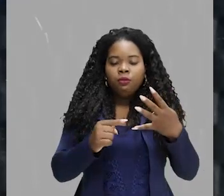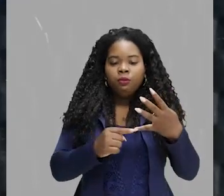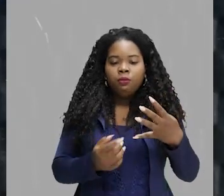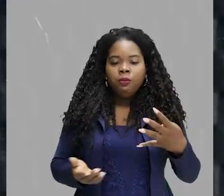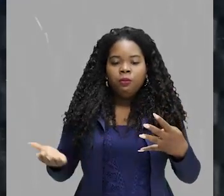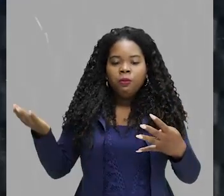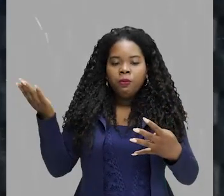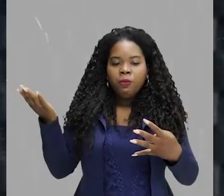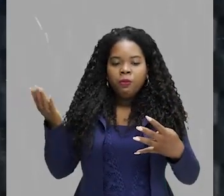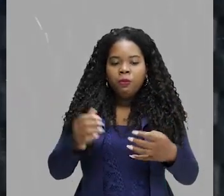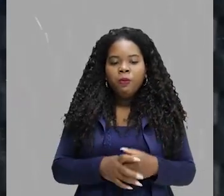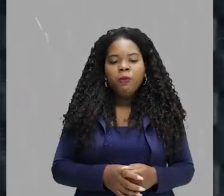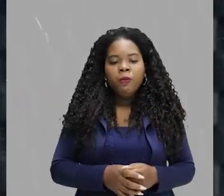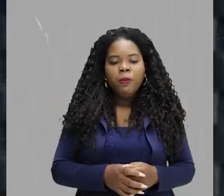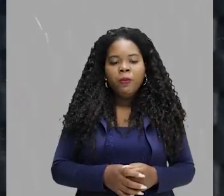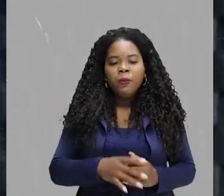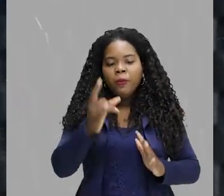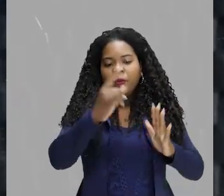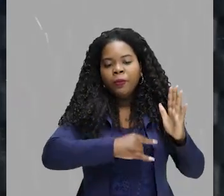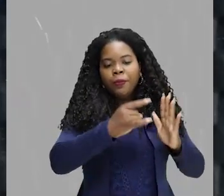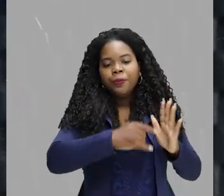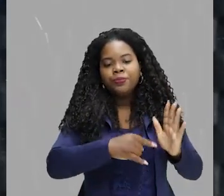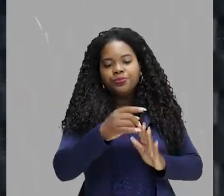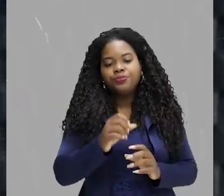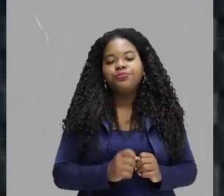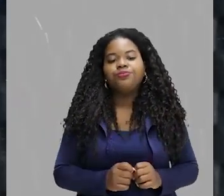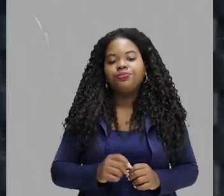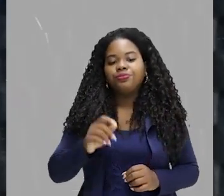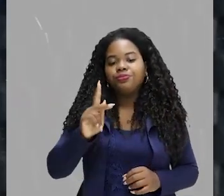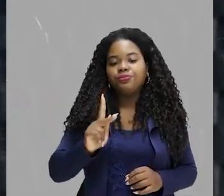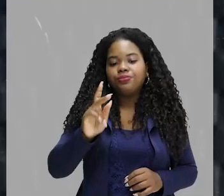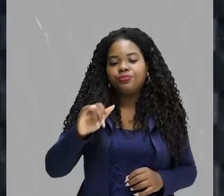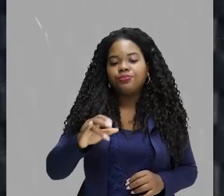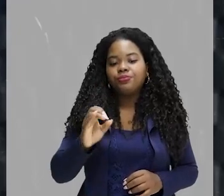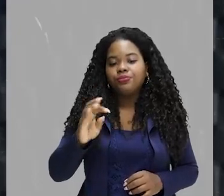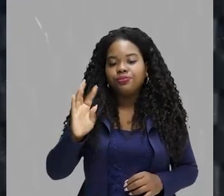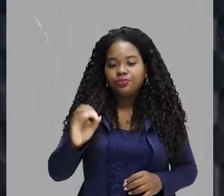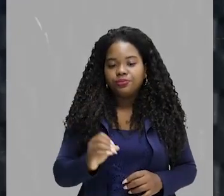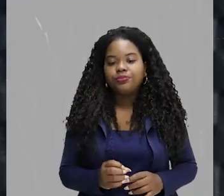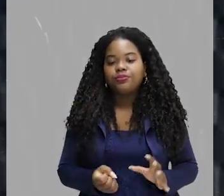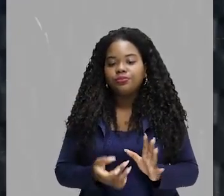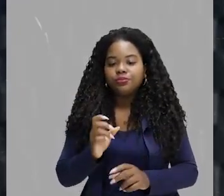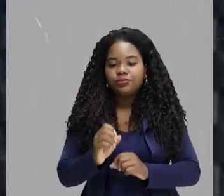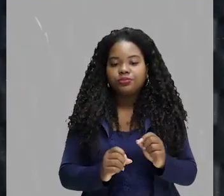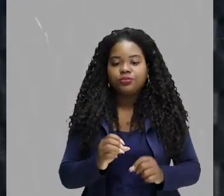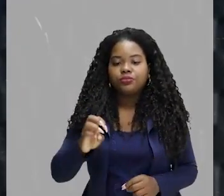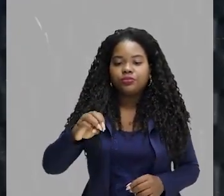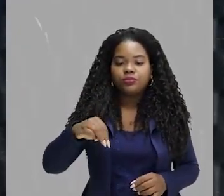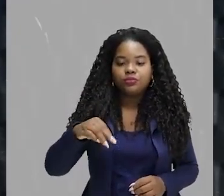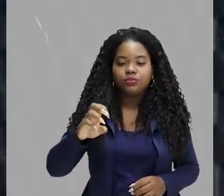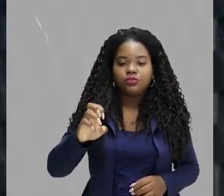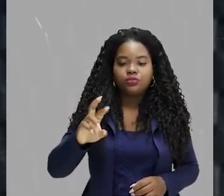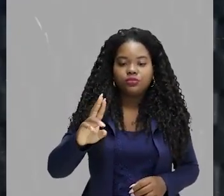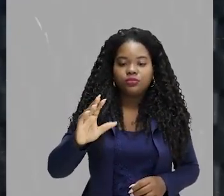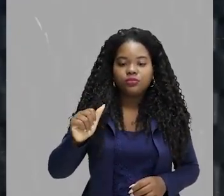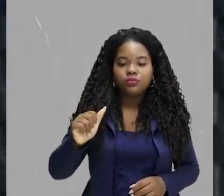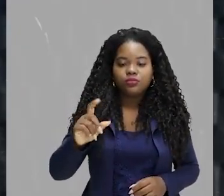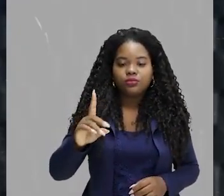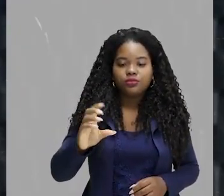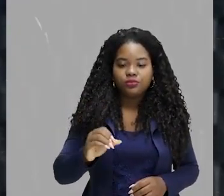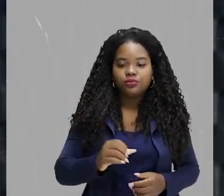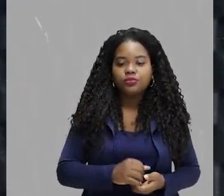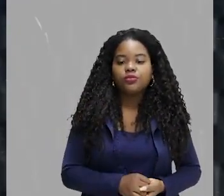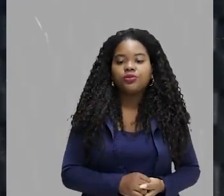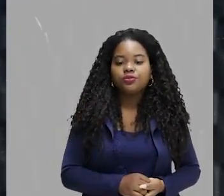conferência mais recente, do final do século XX, chamada de Protocolo de Quioto, e a criação do mercado de carbono,